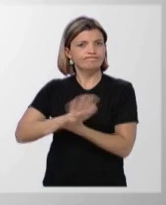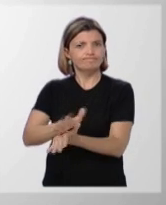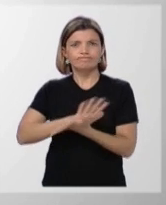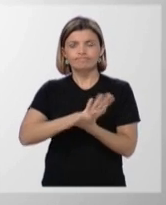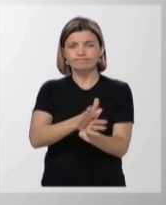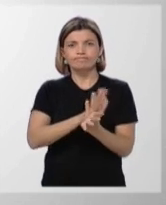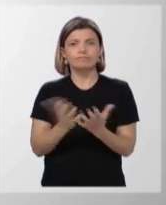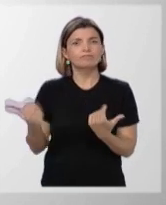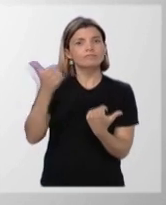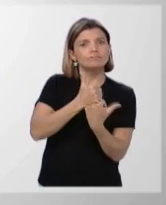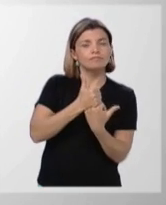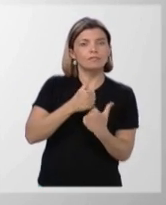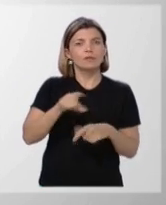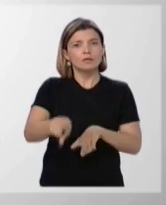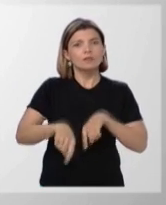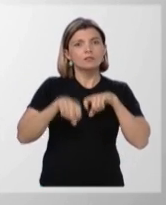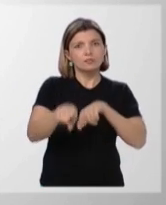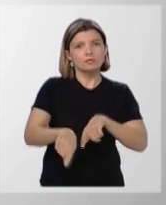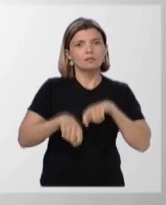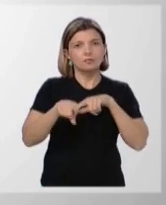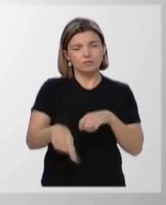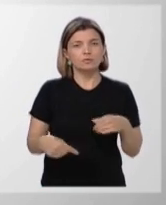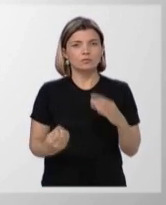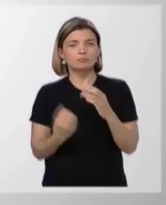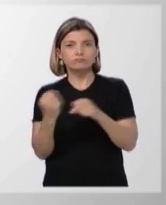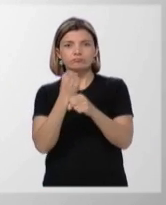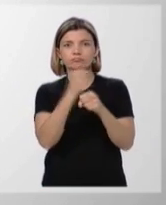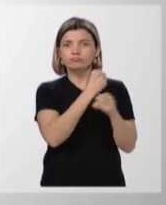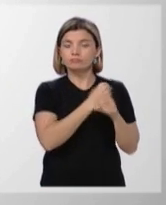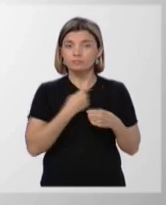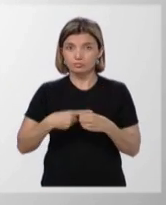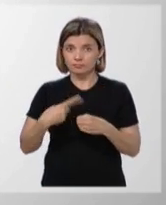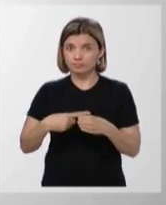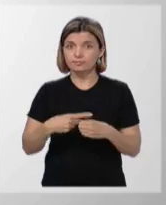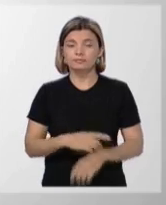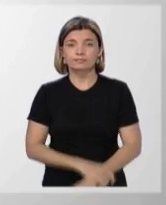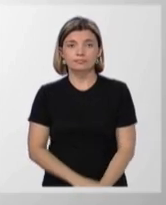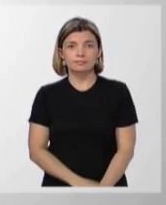destruído para dar lugar à agropecuária e a áreas urbanas.